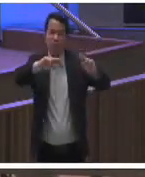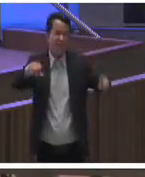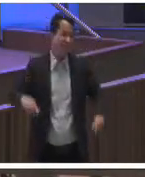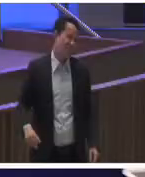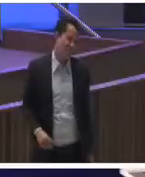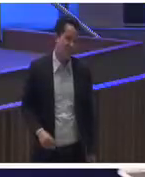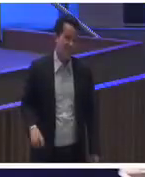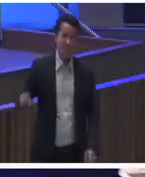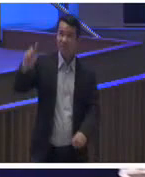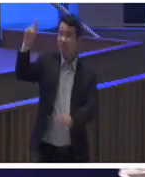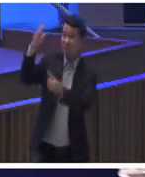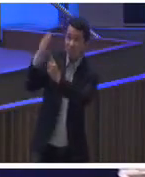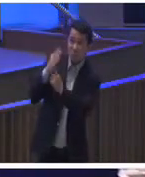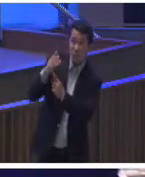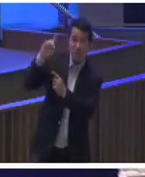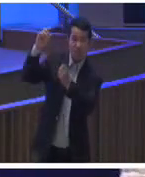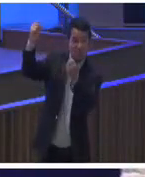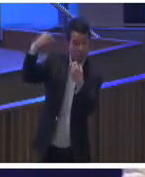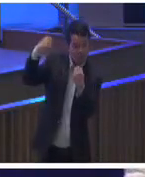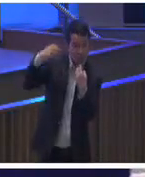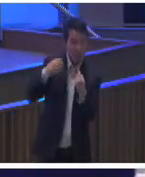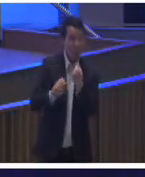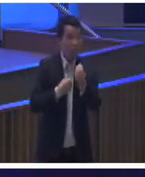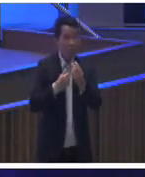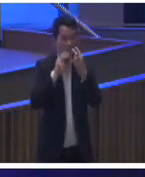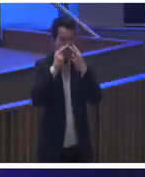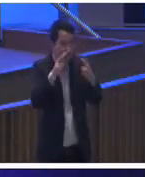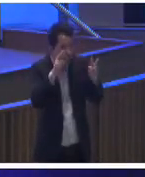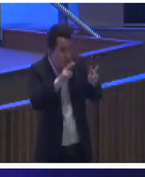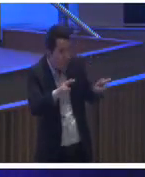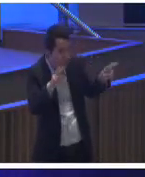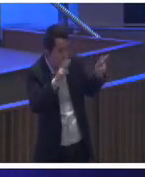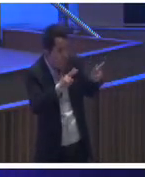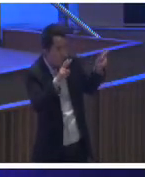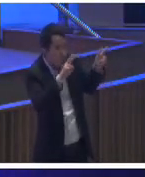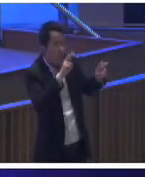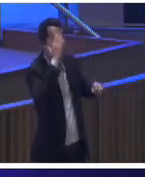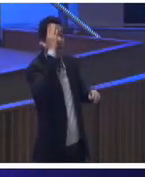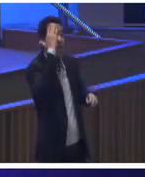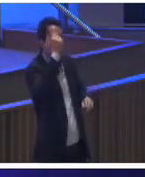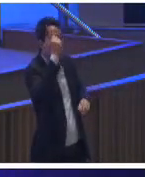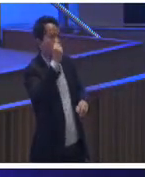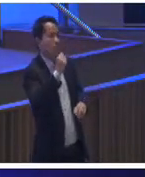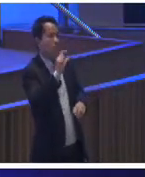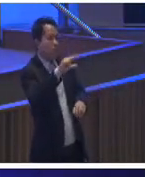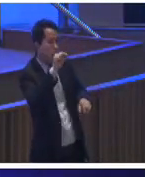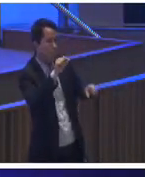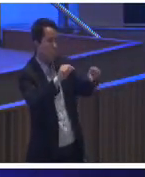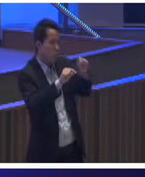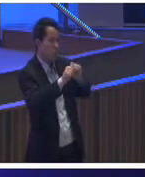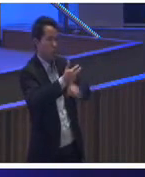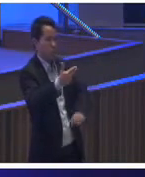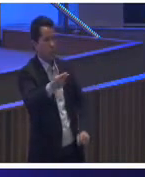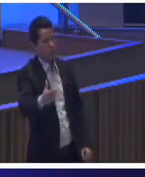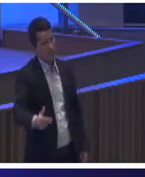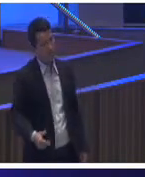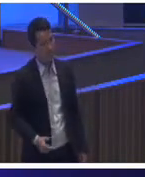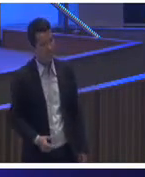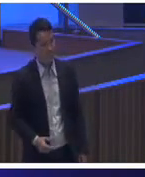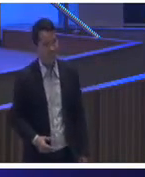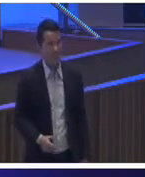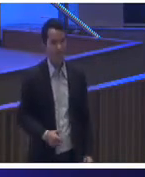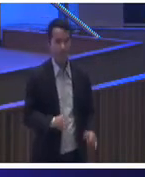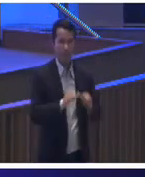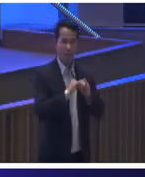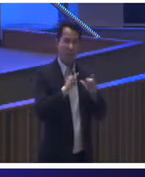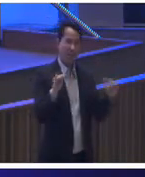da gente, e a gente vai poder então tomar decisões sábias na vida da gente. Queridos, quando a gente